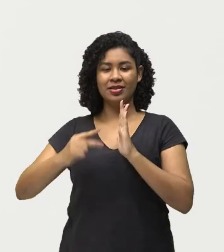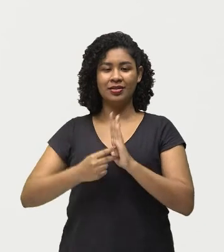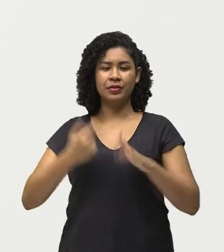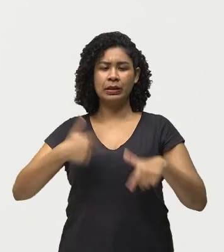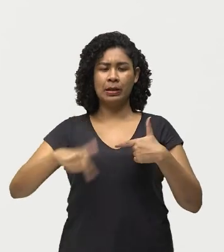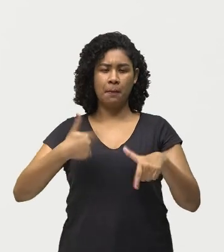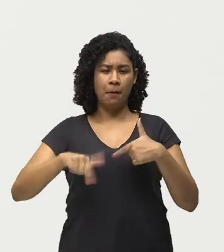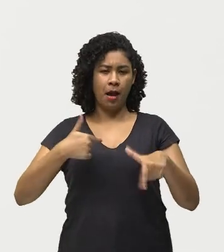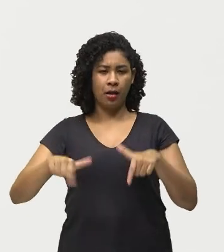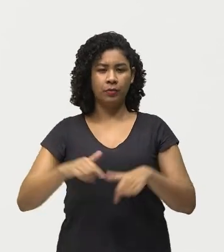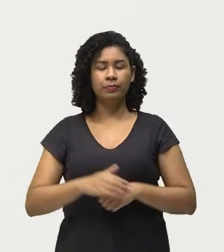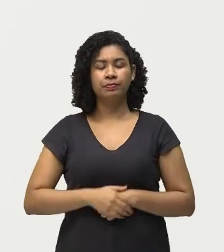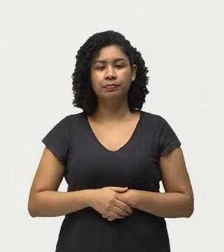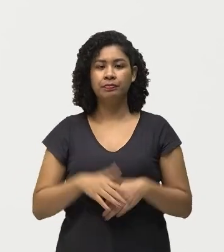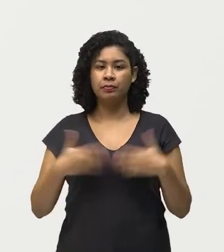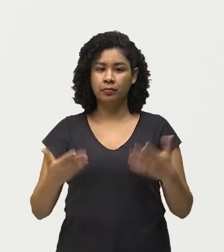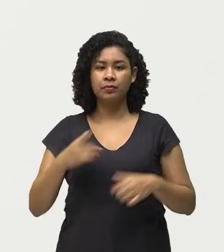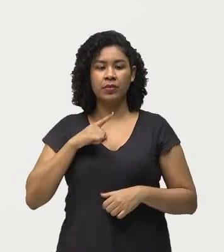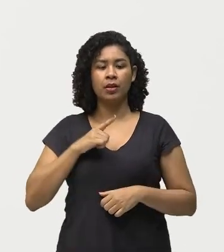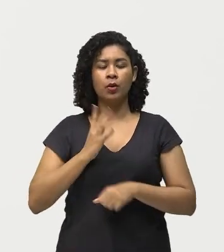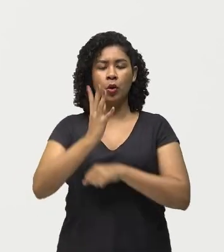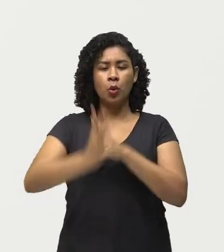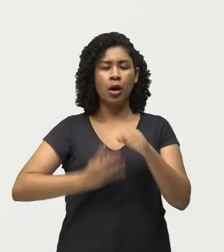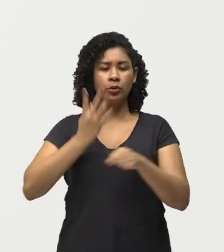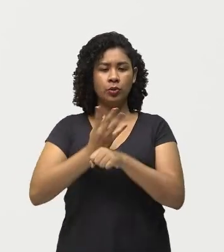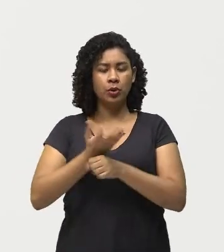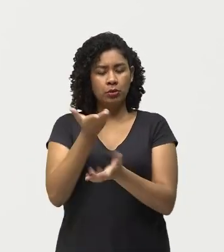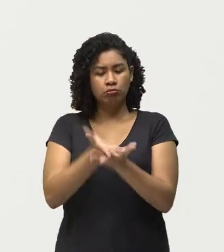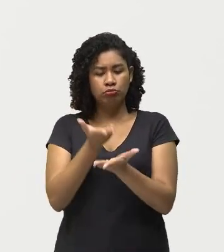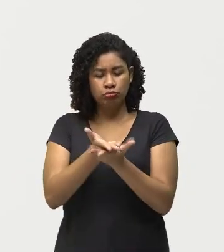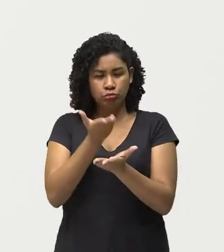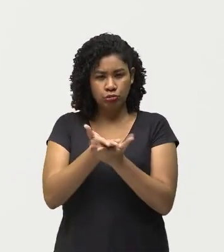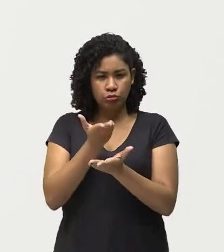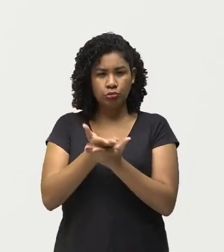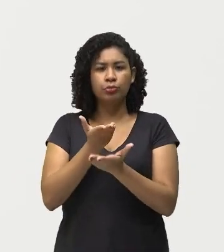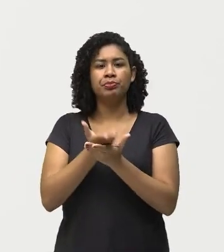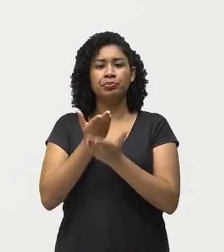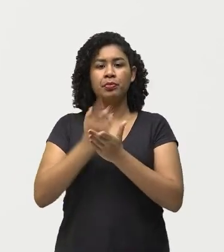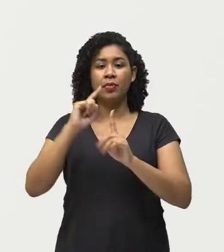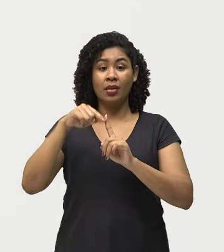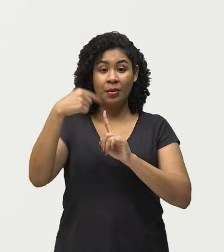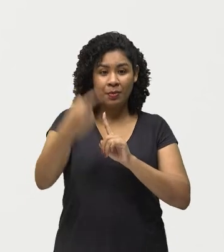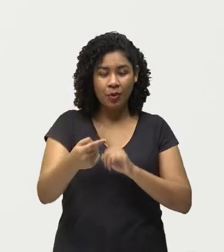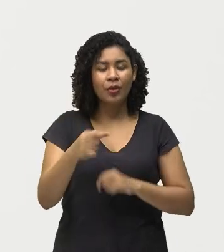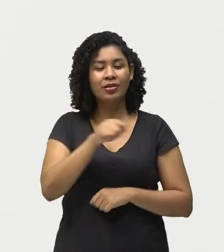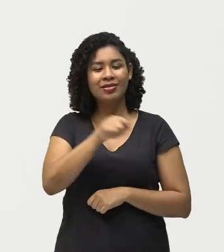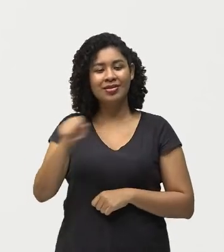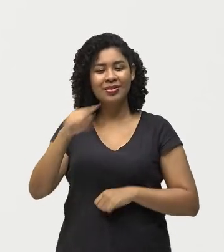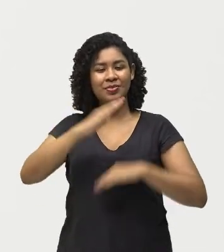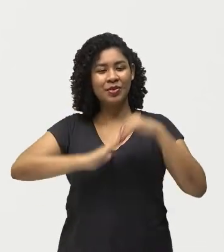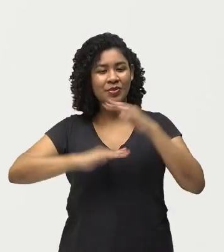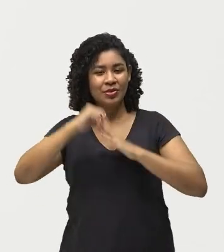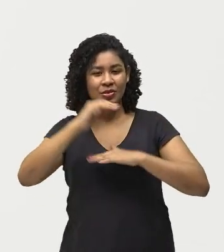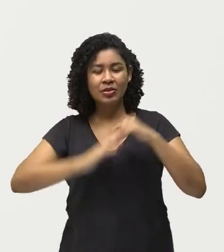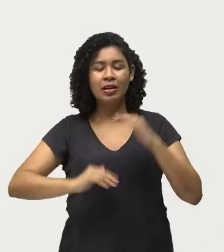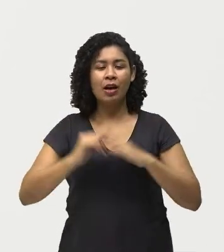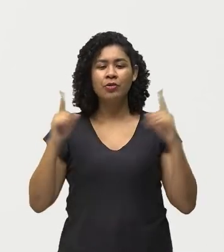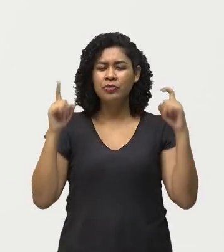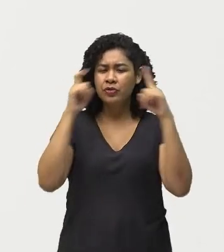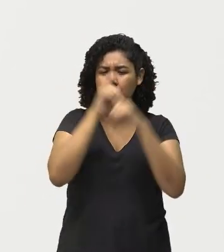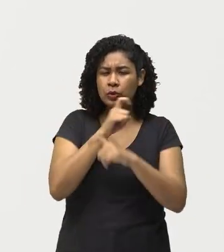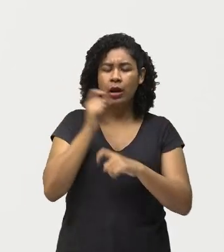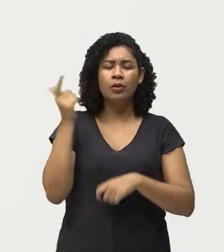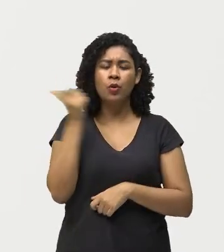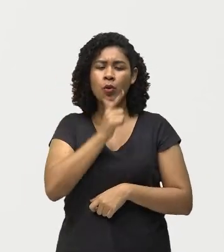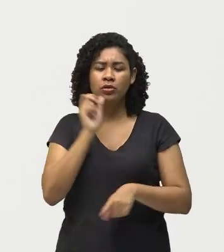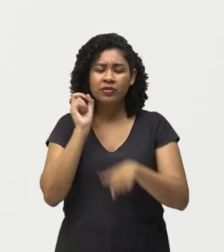anos de estudo, no mercado de trabalho, esse tipo de profissional não vai ter praticamente nenhuma dificuldade em